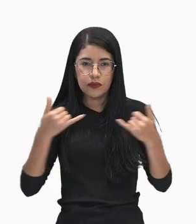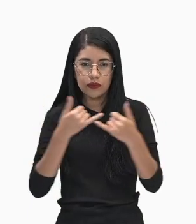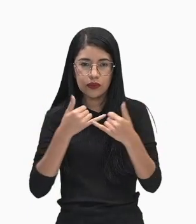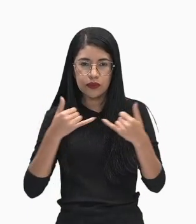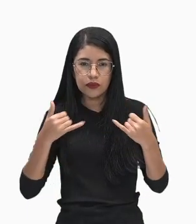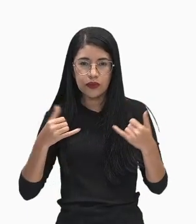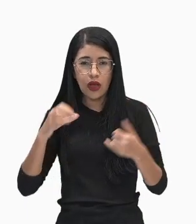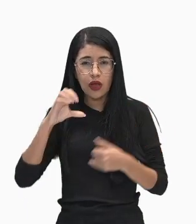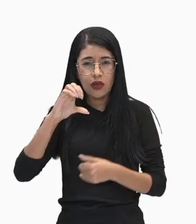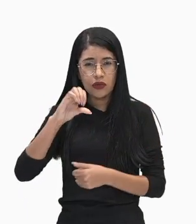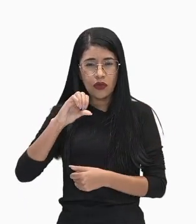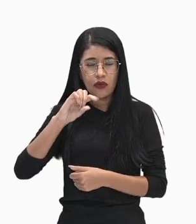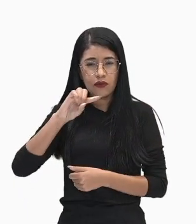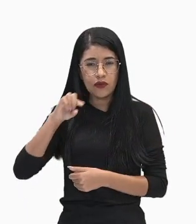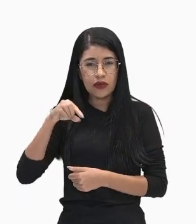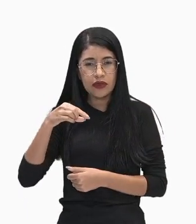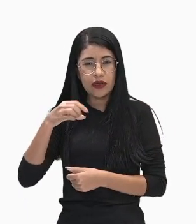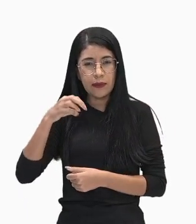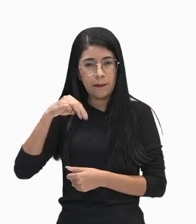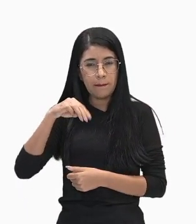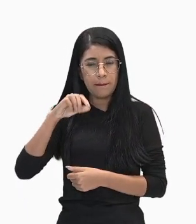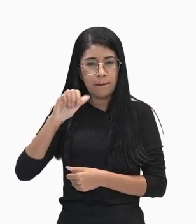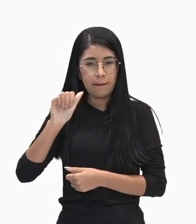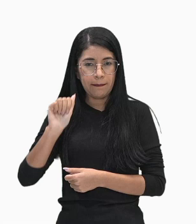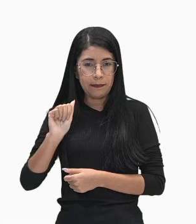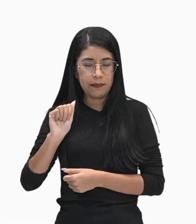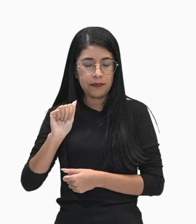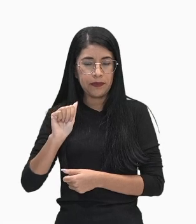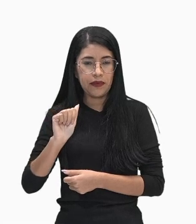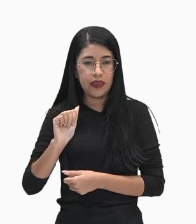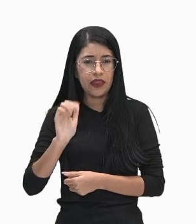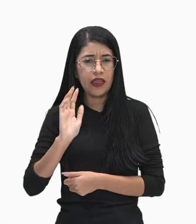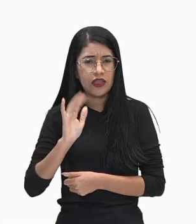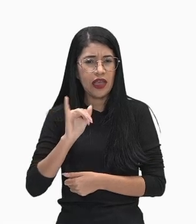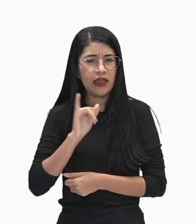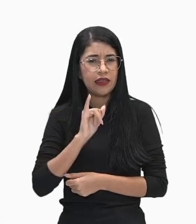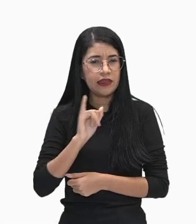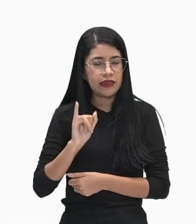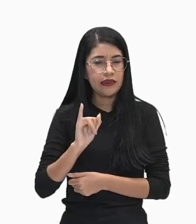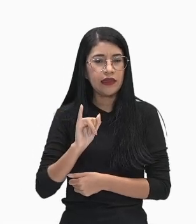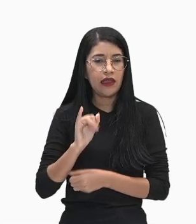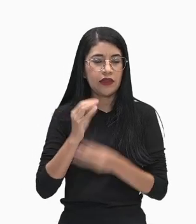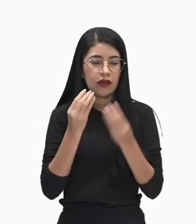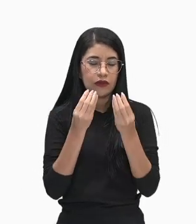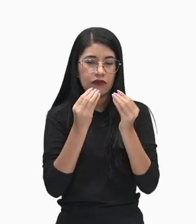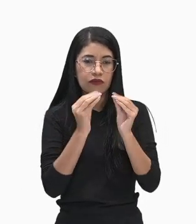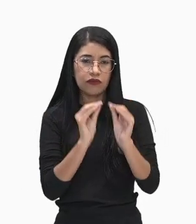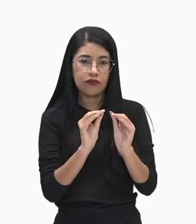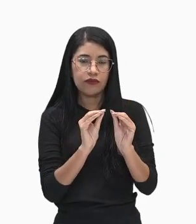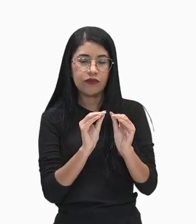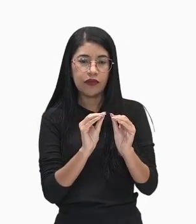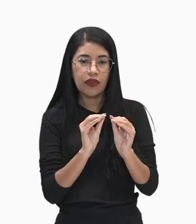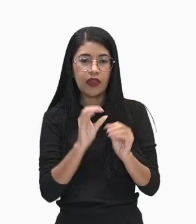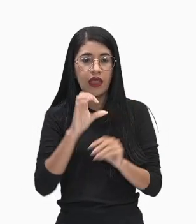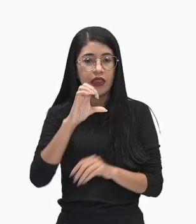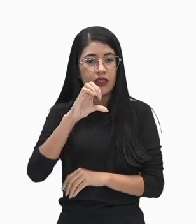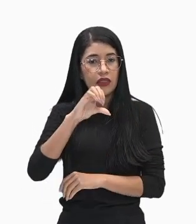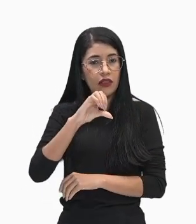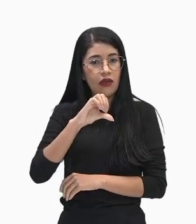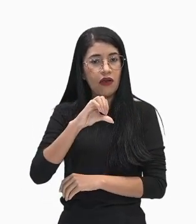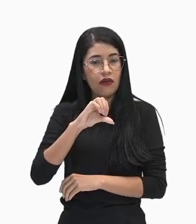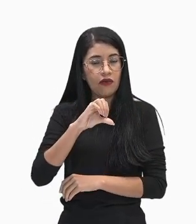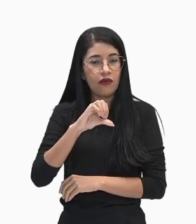de 9 mA. Veja que agora é diferente, ele já me deu a intensidade da corrente. 9, e aí